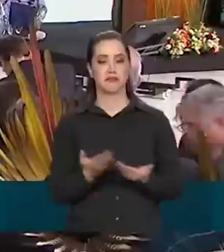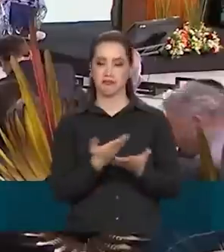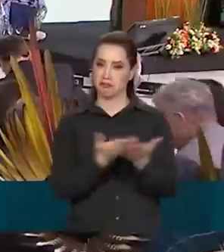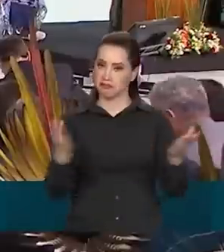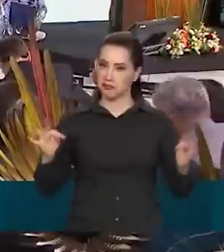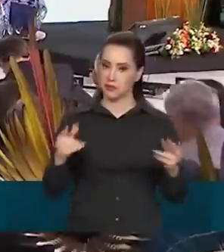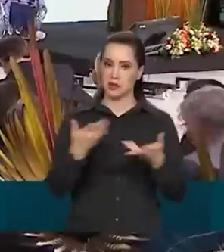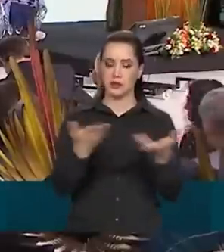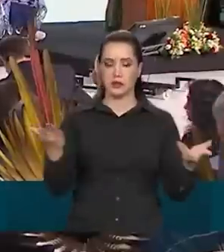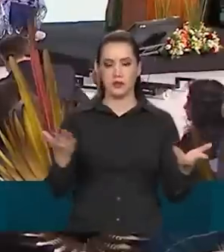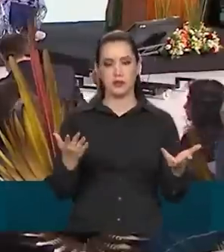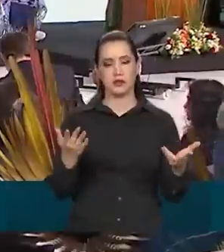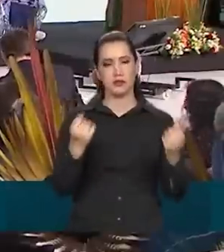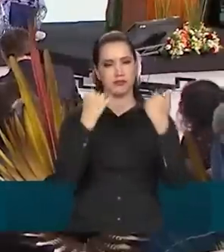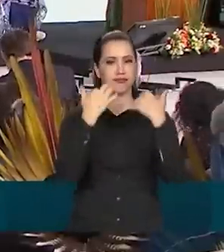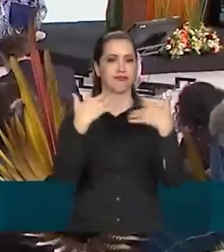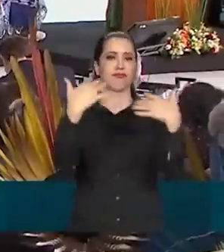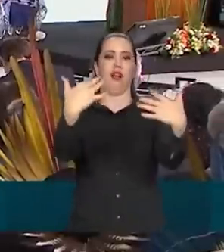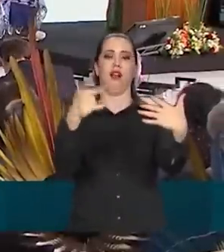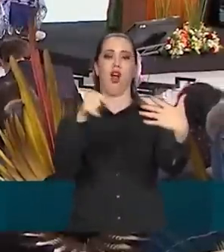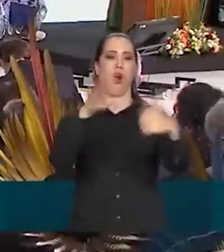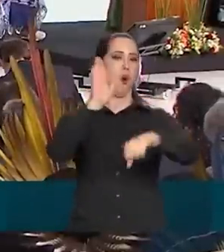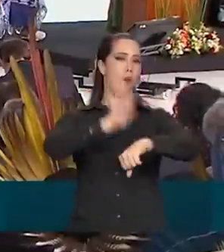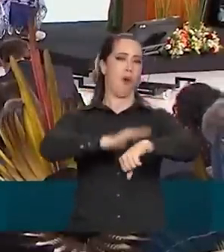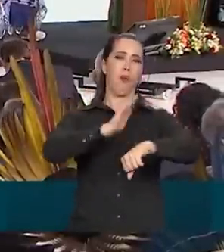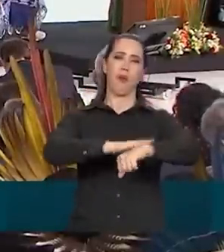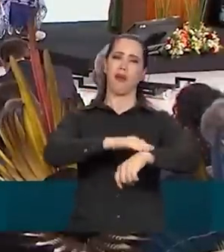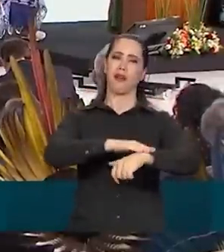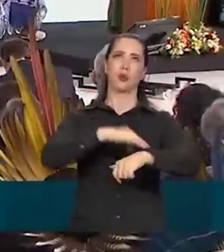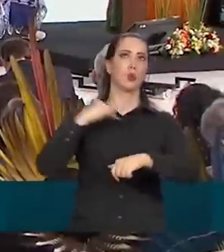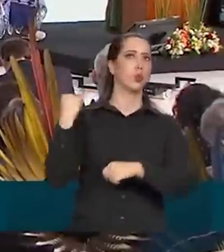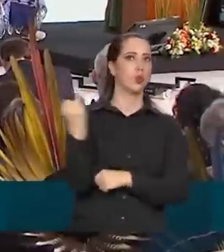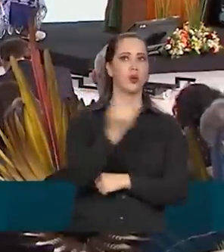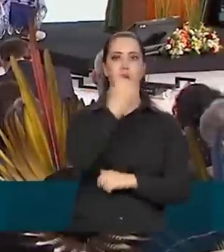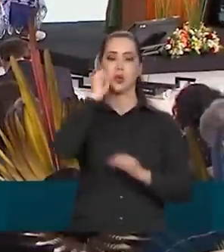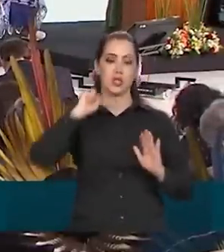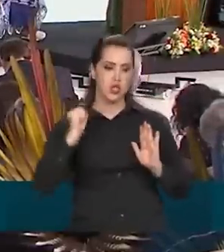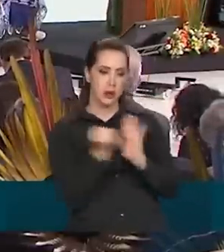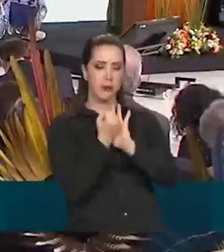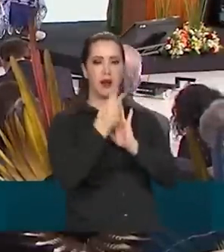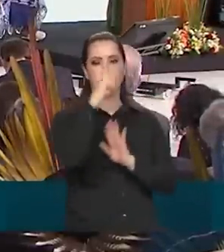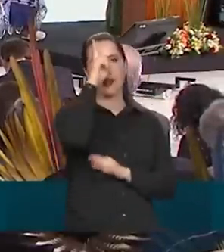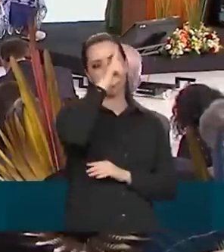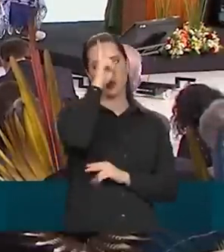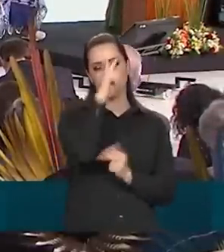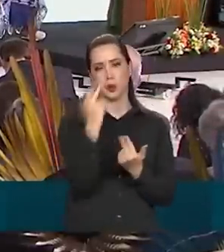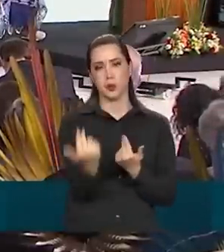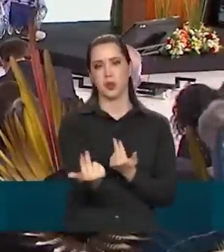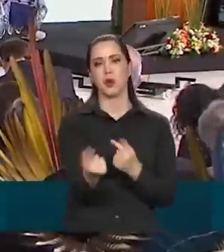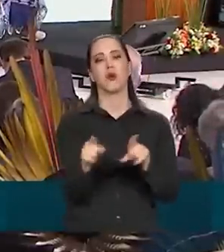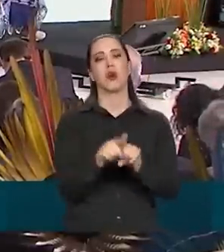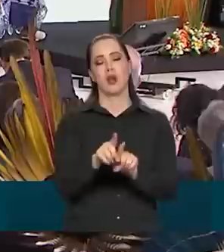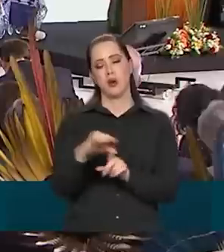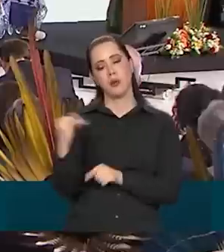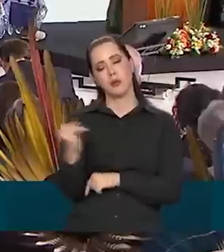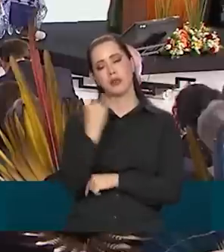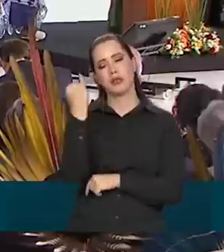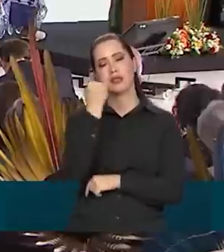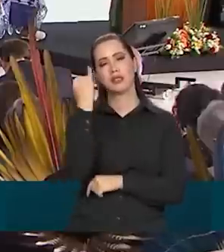vocês todos estão presenciando um momento de transição histórica, tal qual foi a